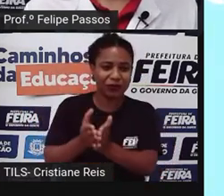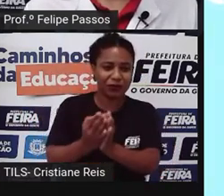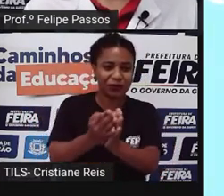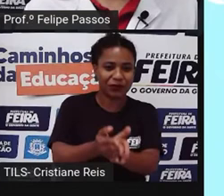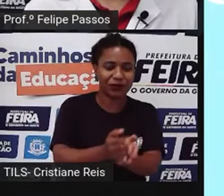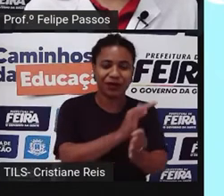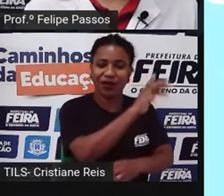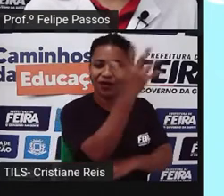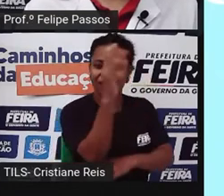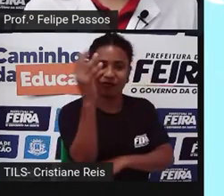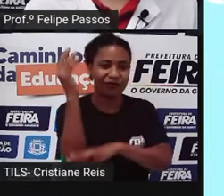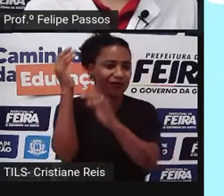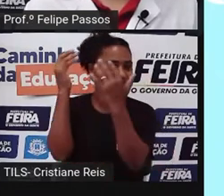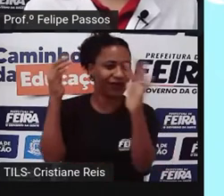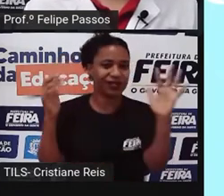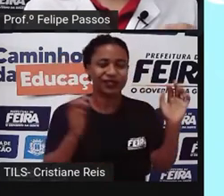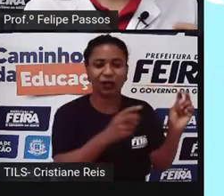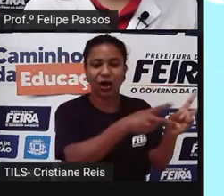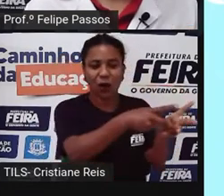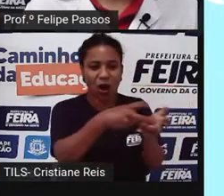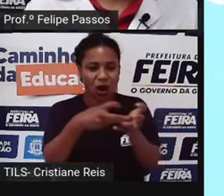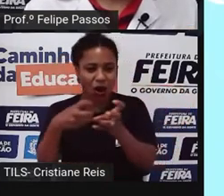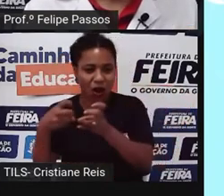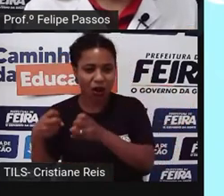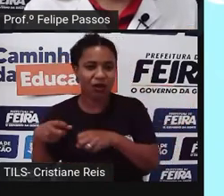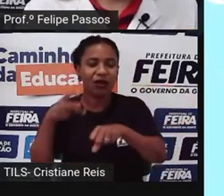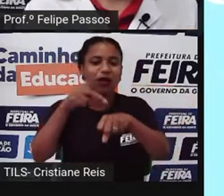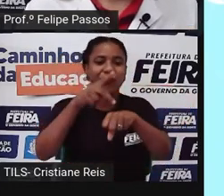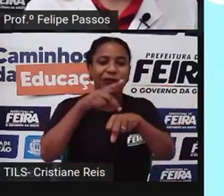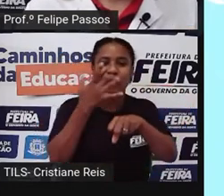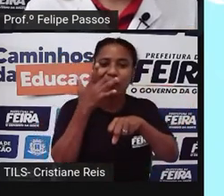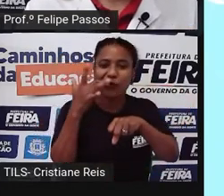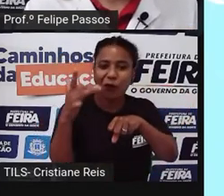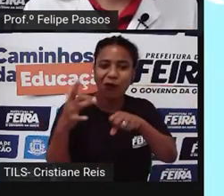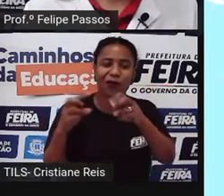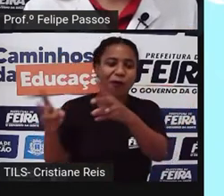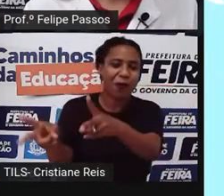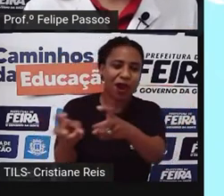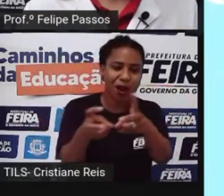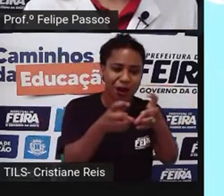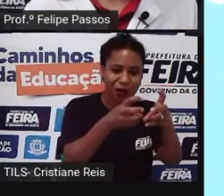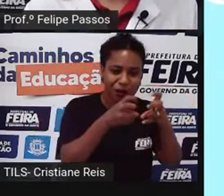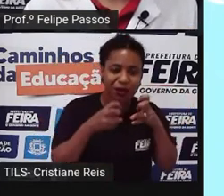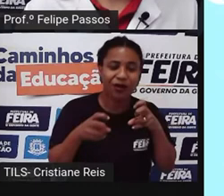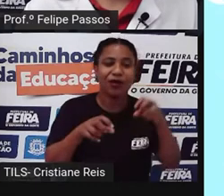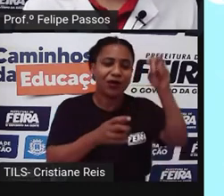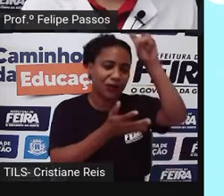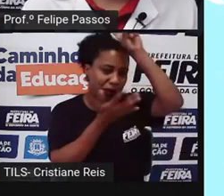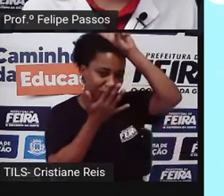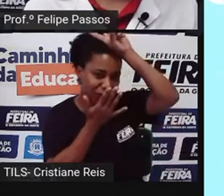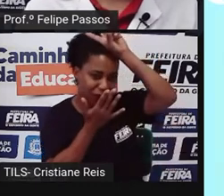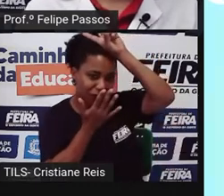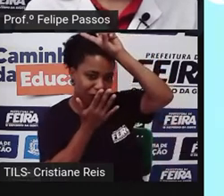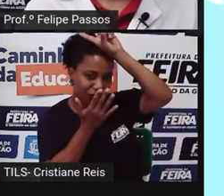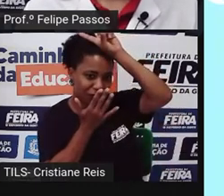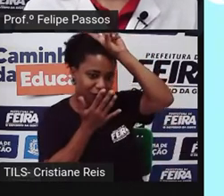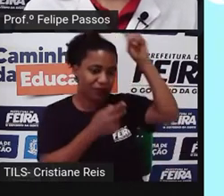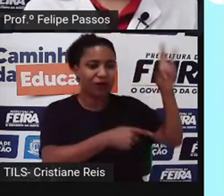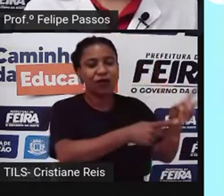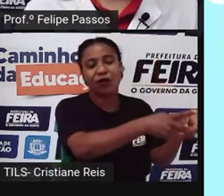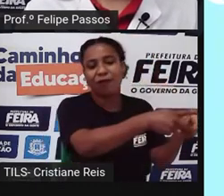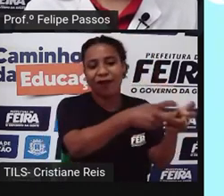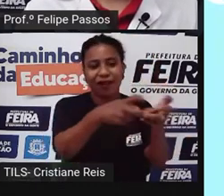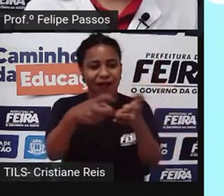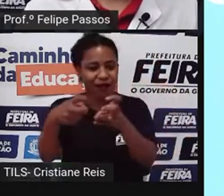explora as jazidas minerais, explora o povo, os povos originários, né, que a gente chama de indígenas.